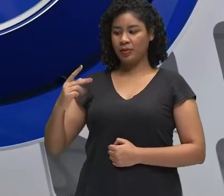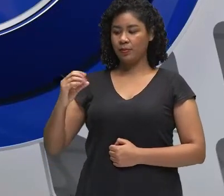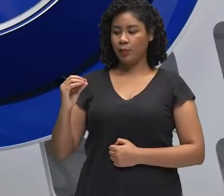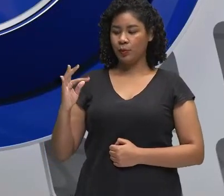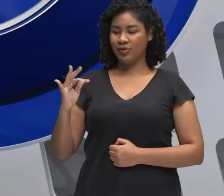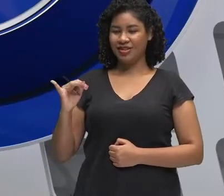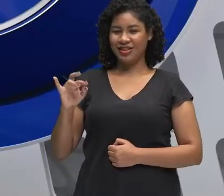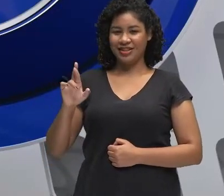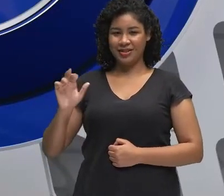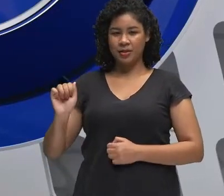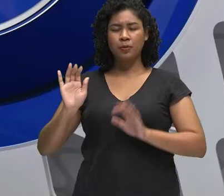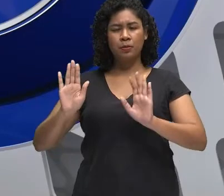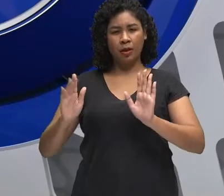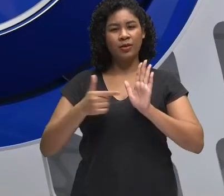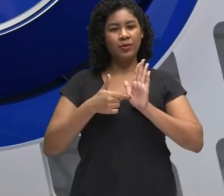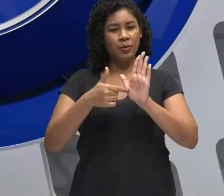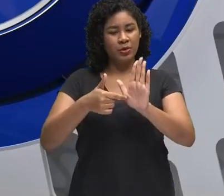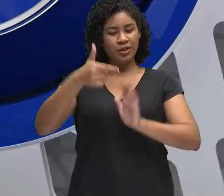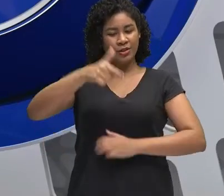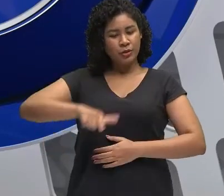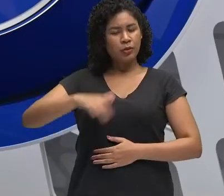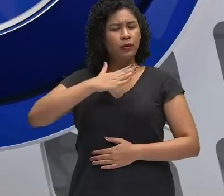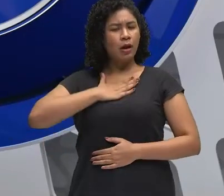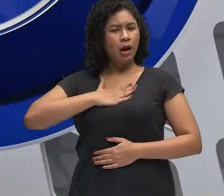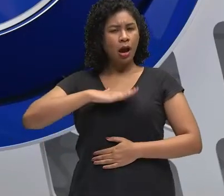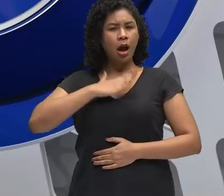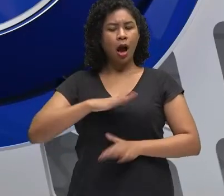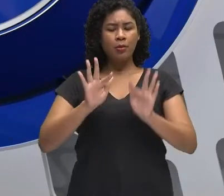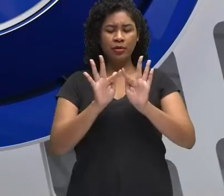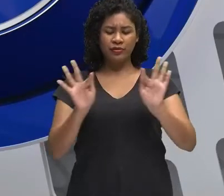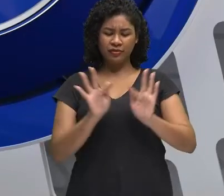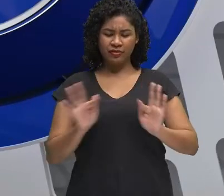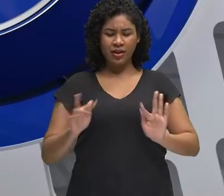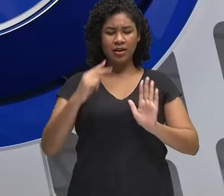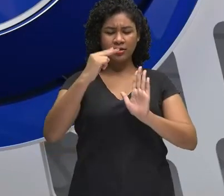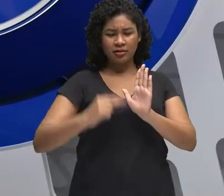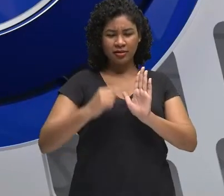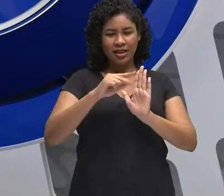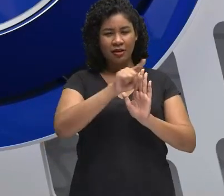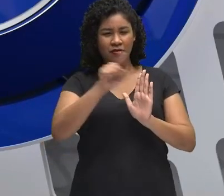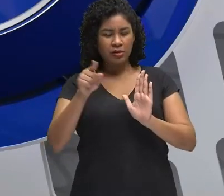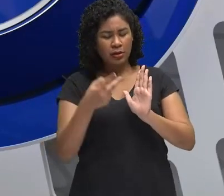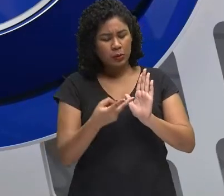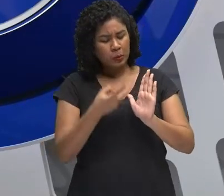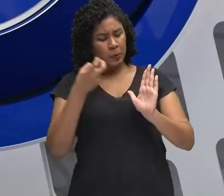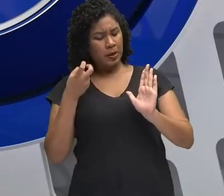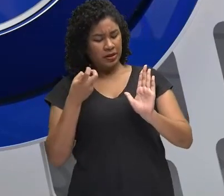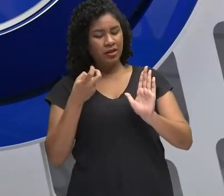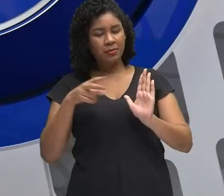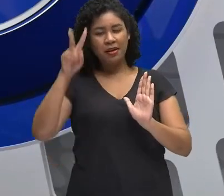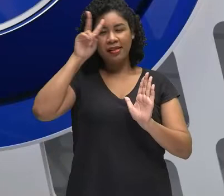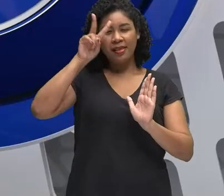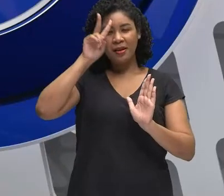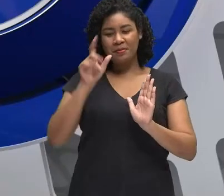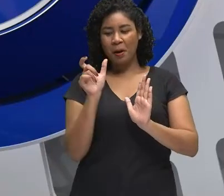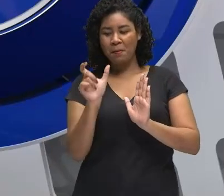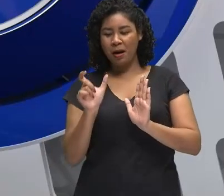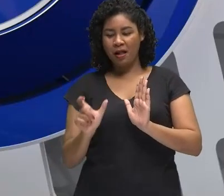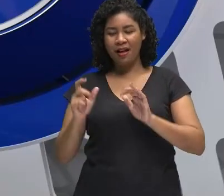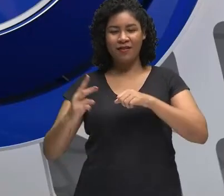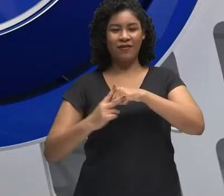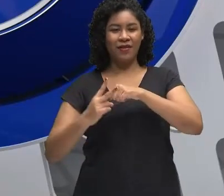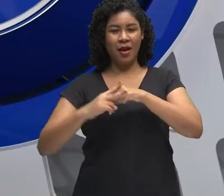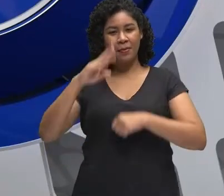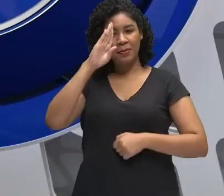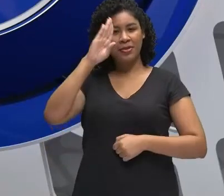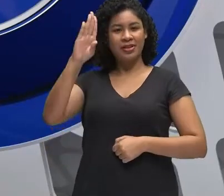dessas atividades que ela fez, certo? Para que vocês também possam observar, né? E lembrar desses verbos que ela utilizou, porque são